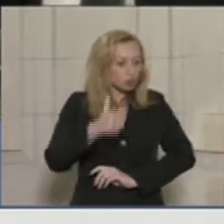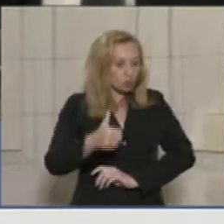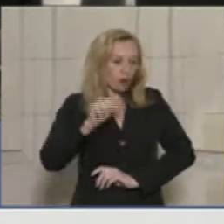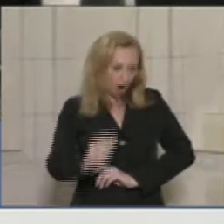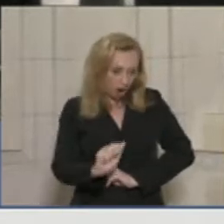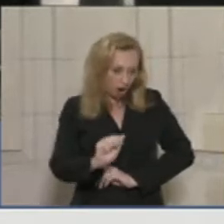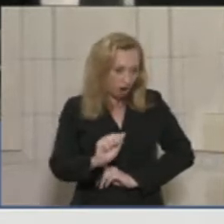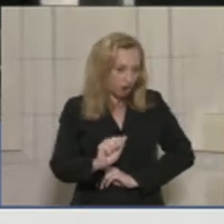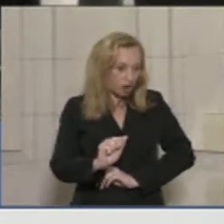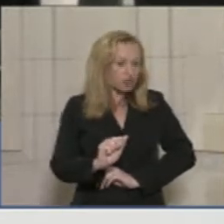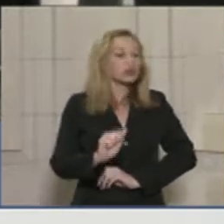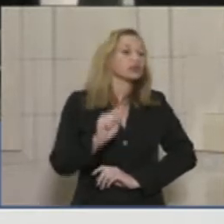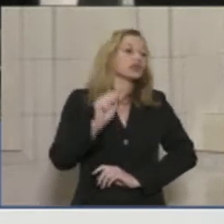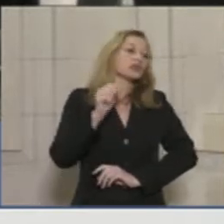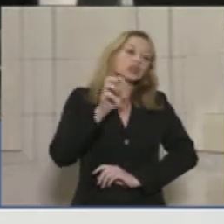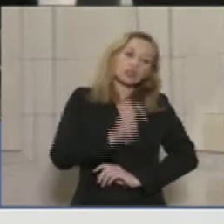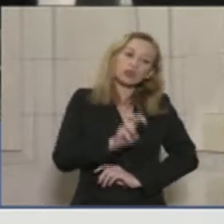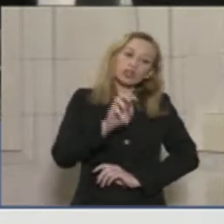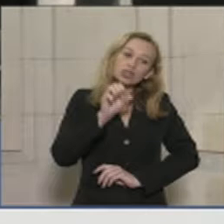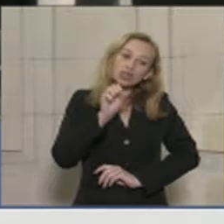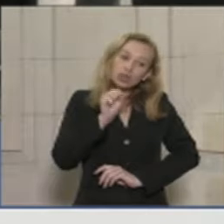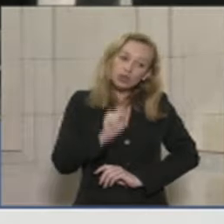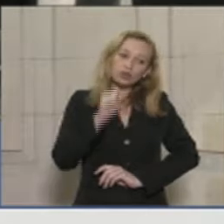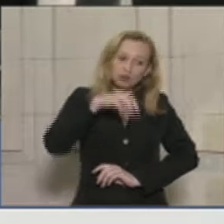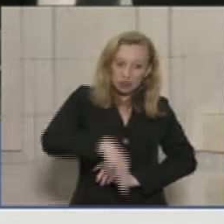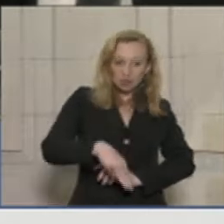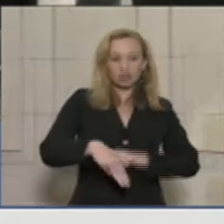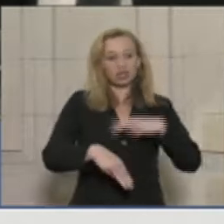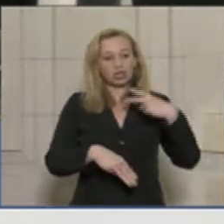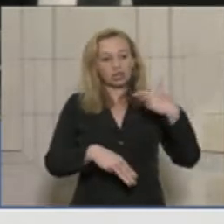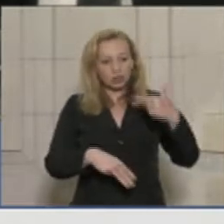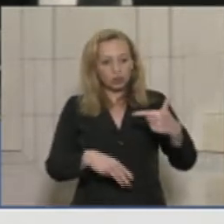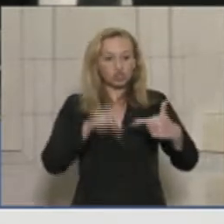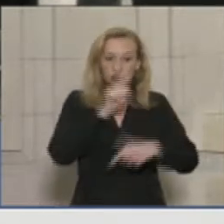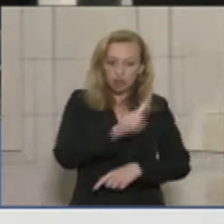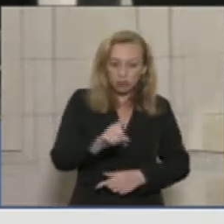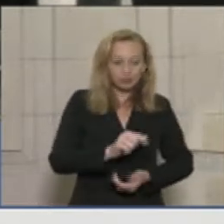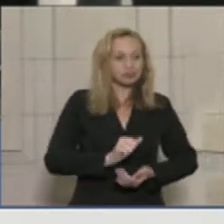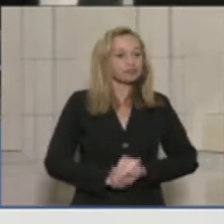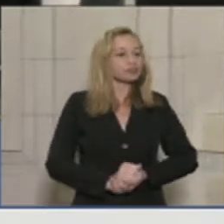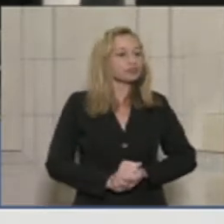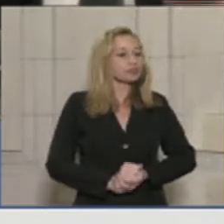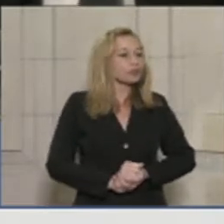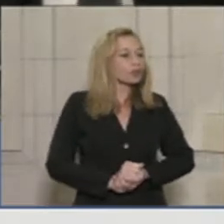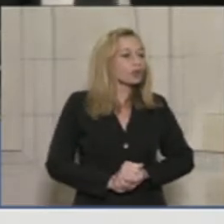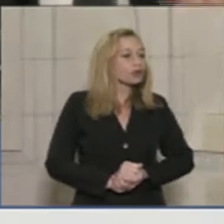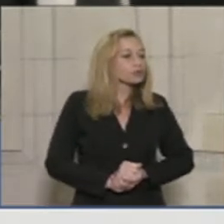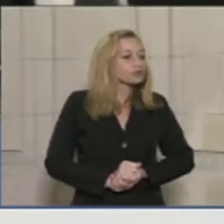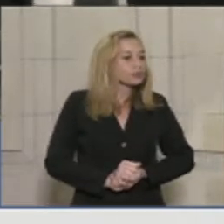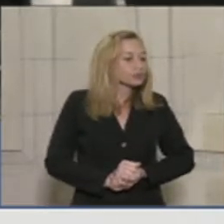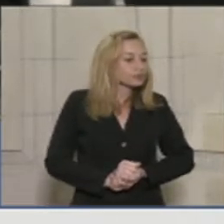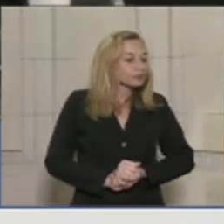3101-A, 58 sim e 2 não.